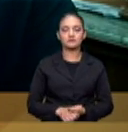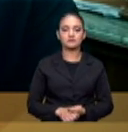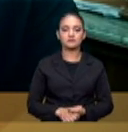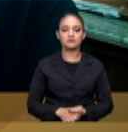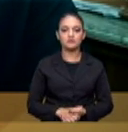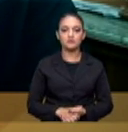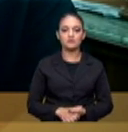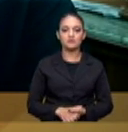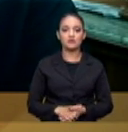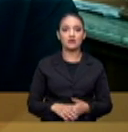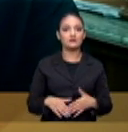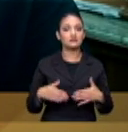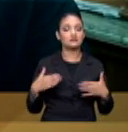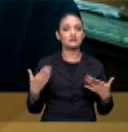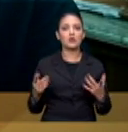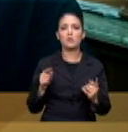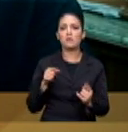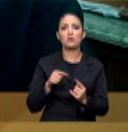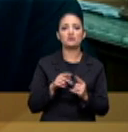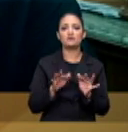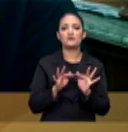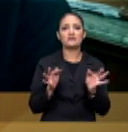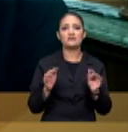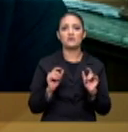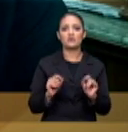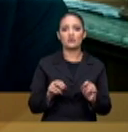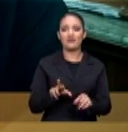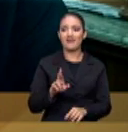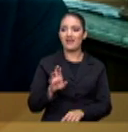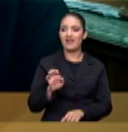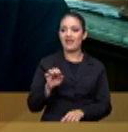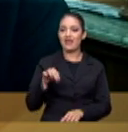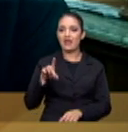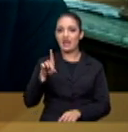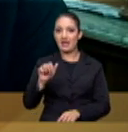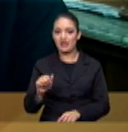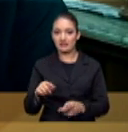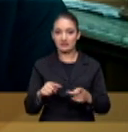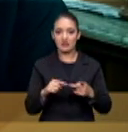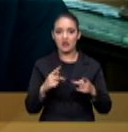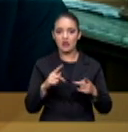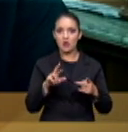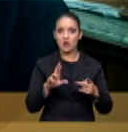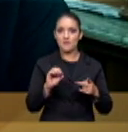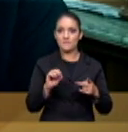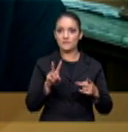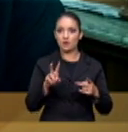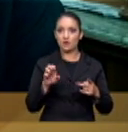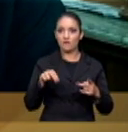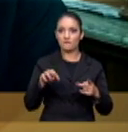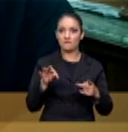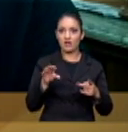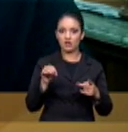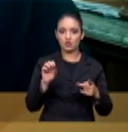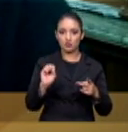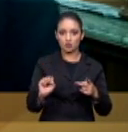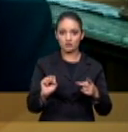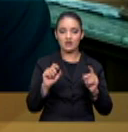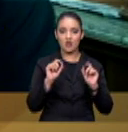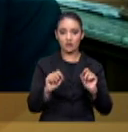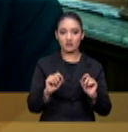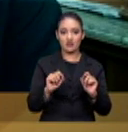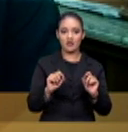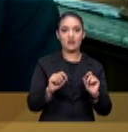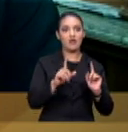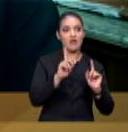A razão é simples: renda e proventos pressupõe relação jurídica entre